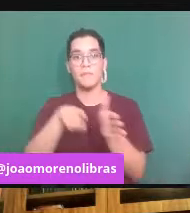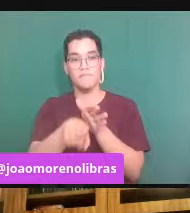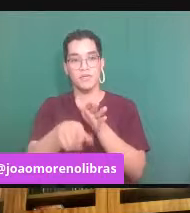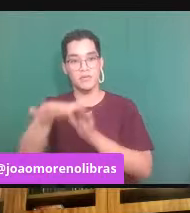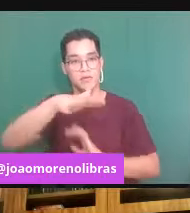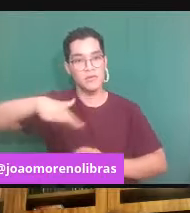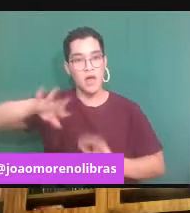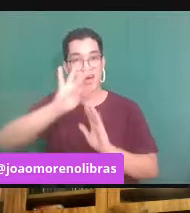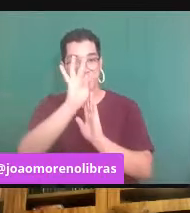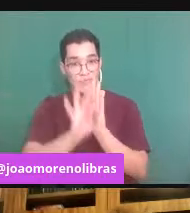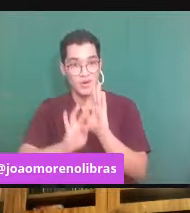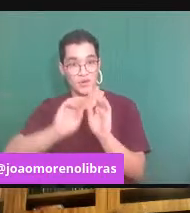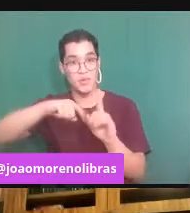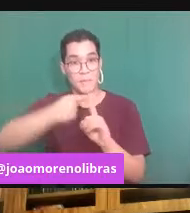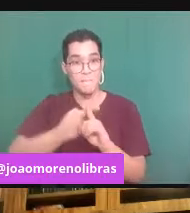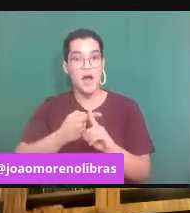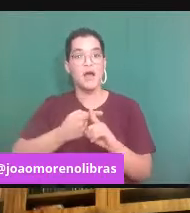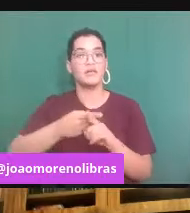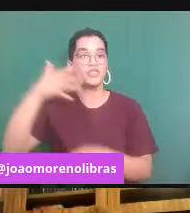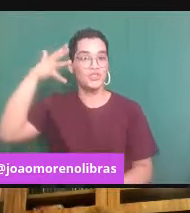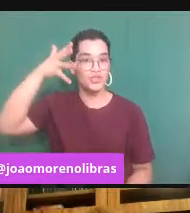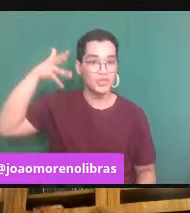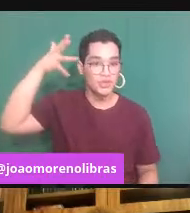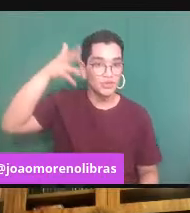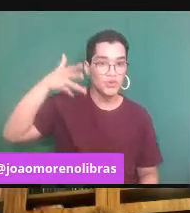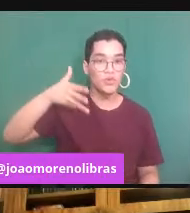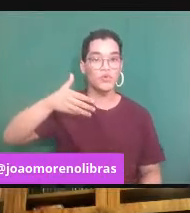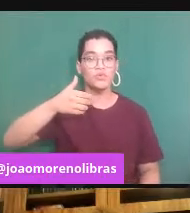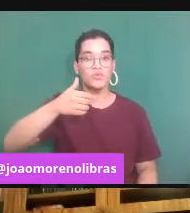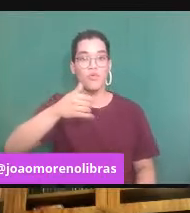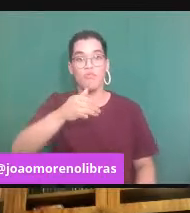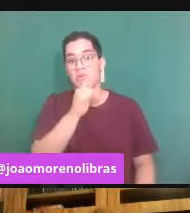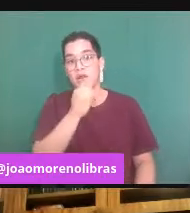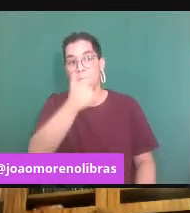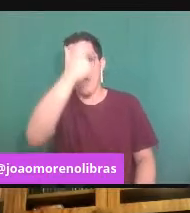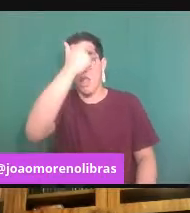normalmente dentro da linha a que eu me dedico, né, circula, então,